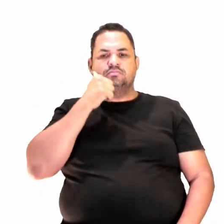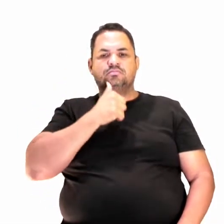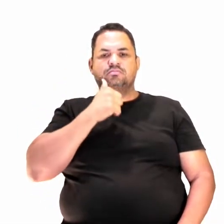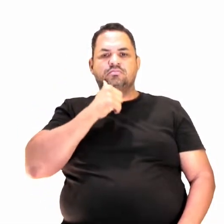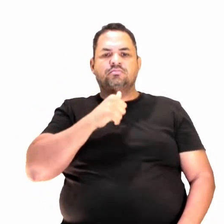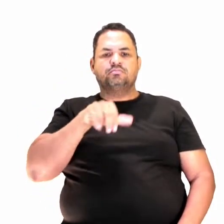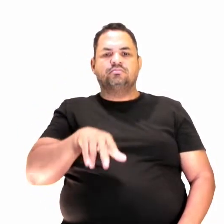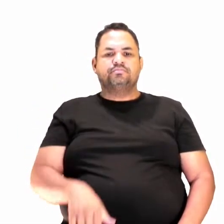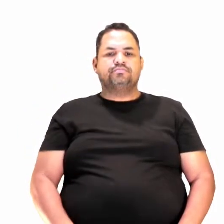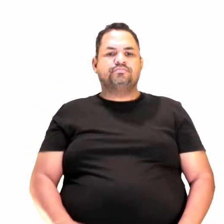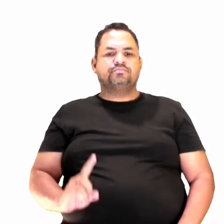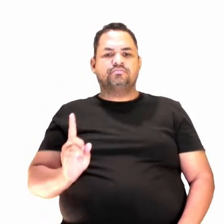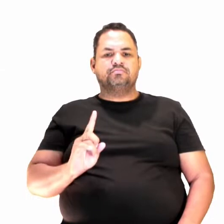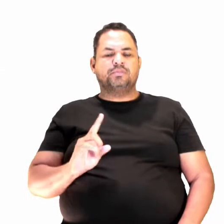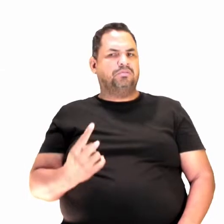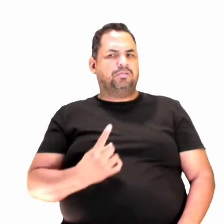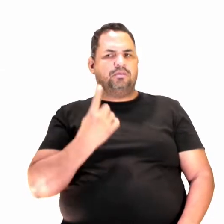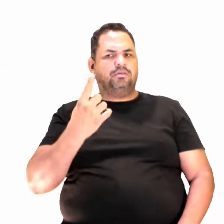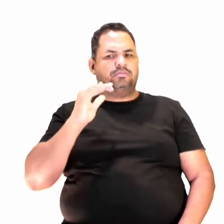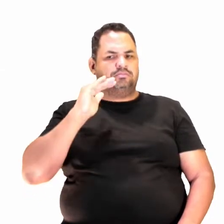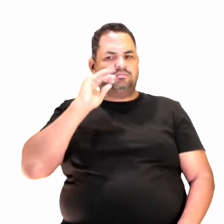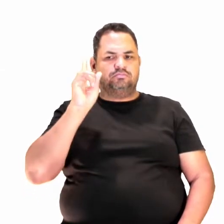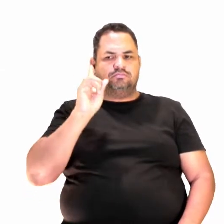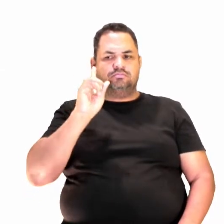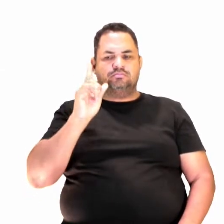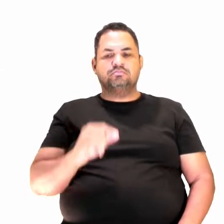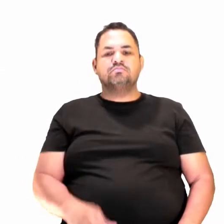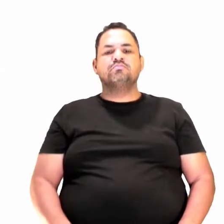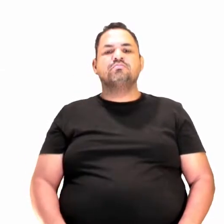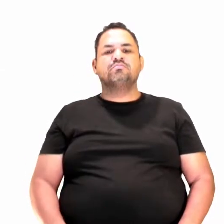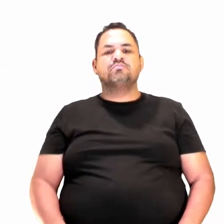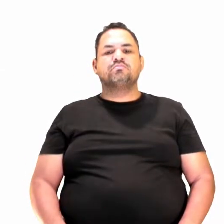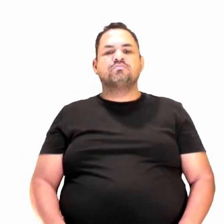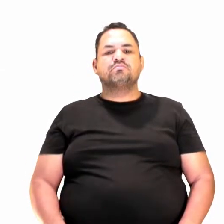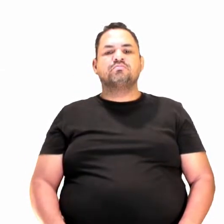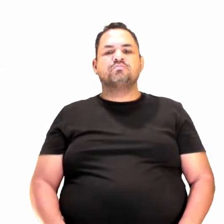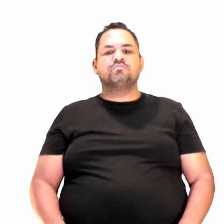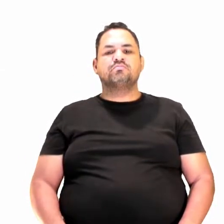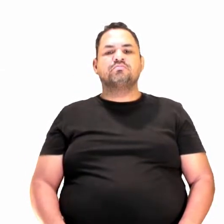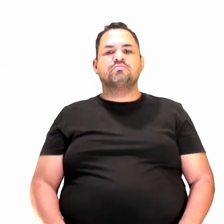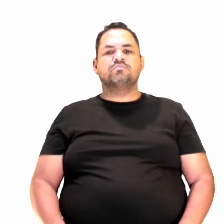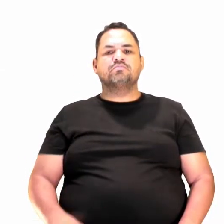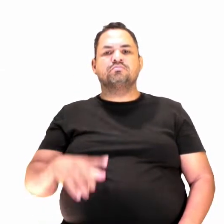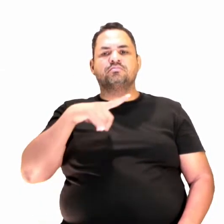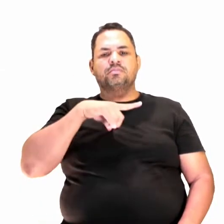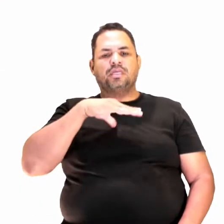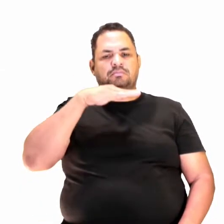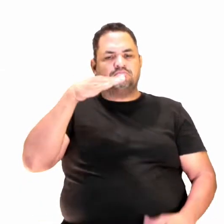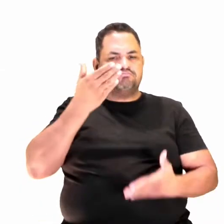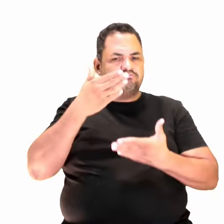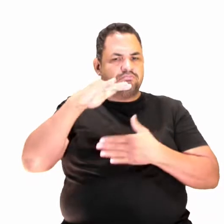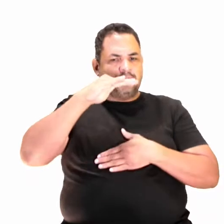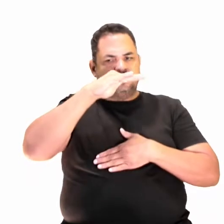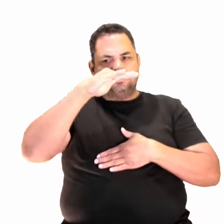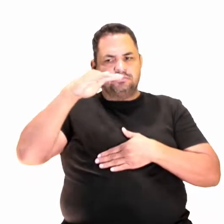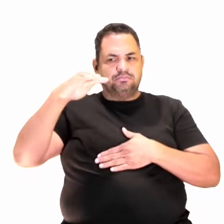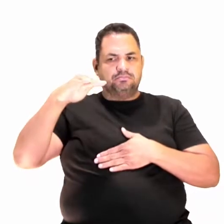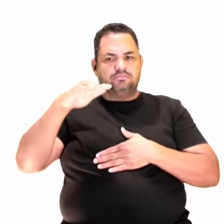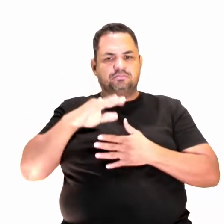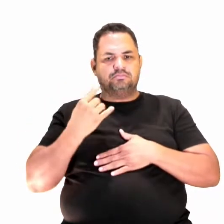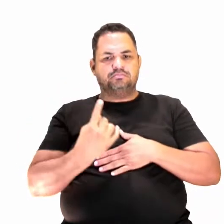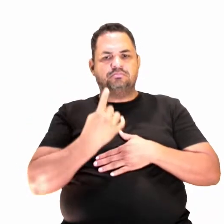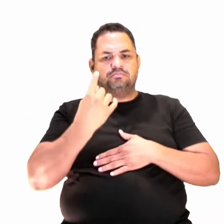junto com o meu pronome pessoal, nada mais é que o meu verbo to be is, que está contraído, tudo bem? Então, she's 19. Does she